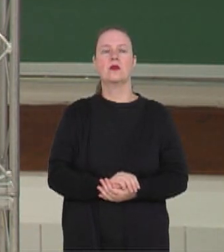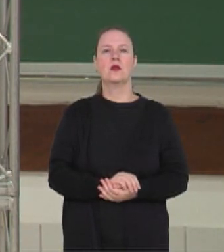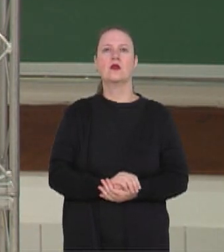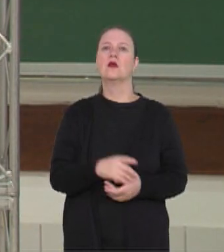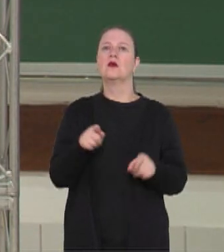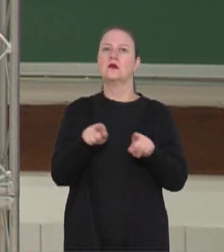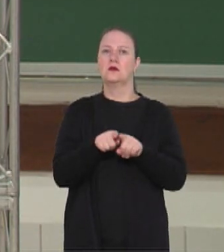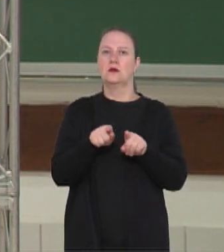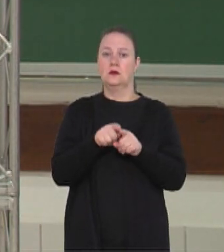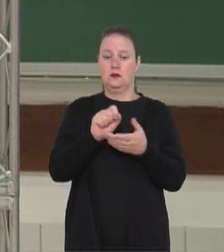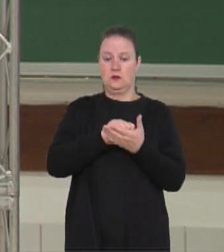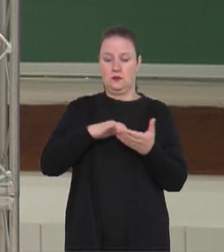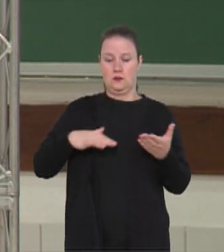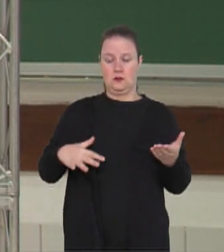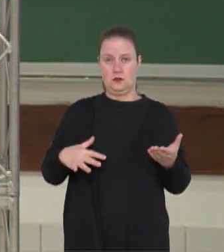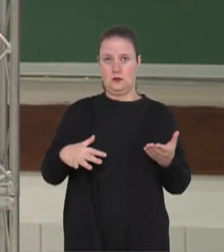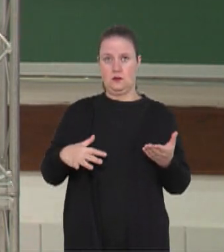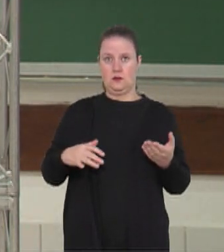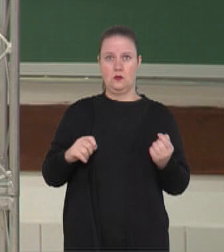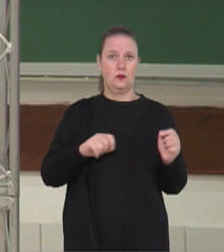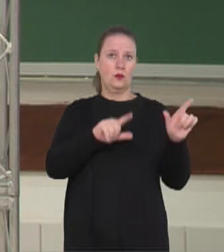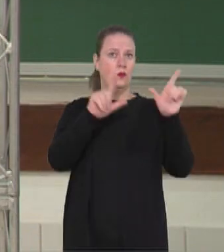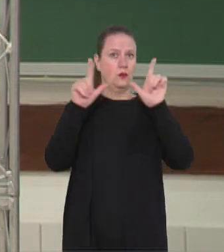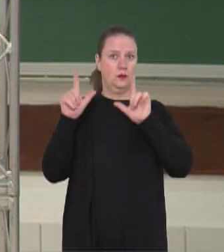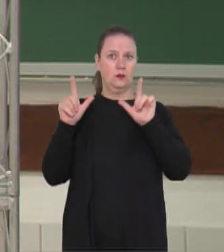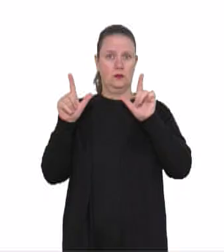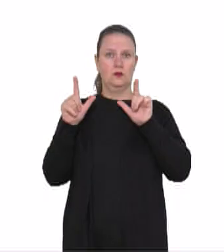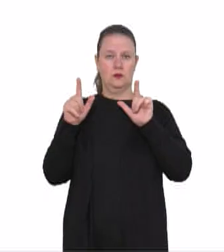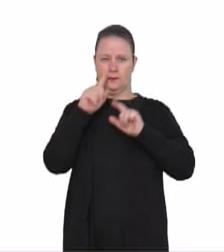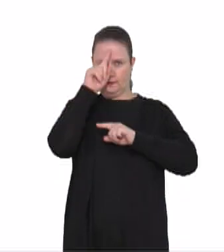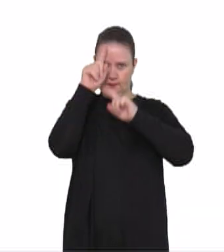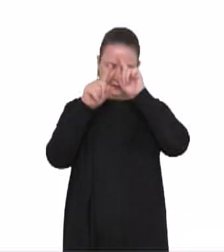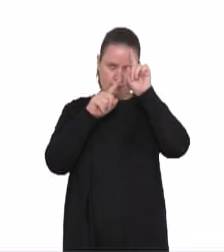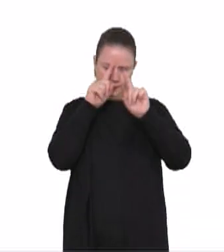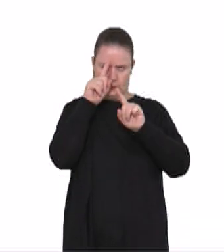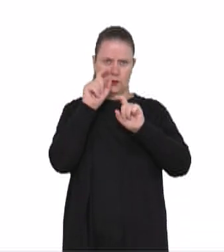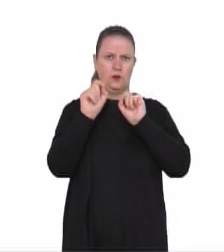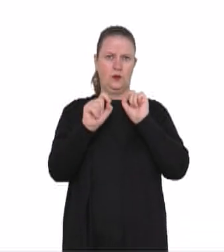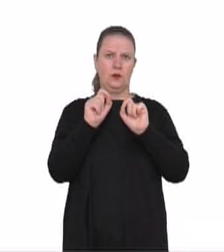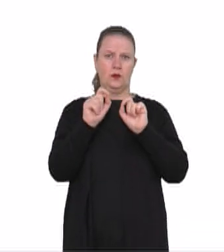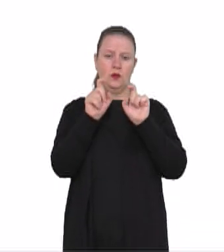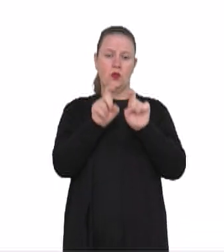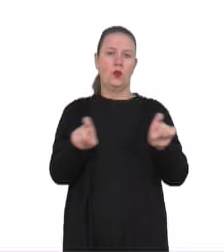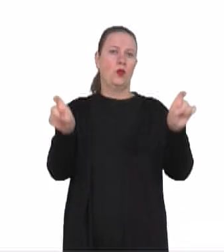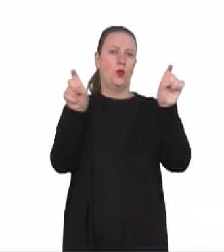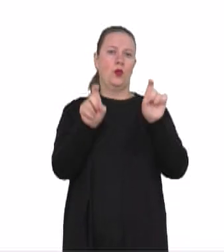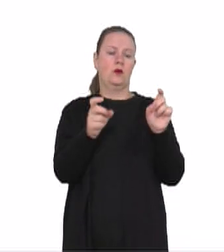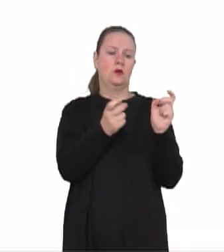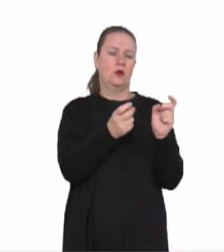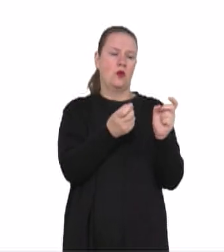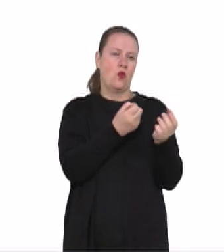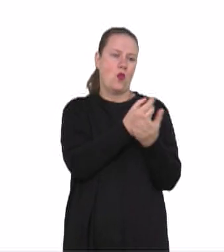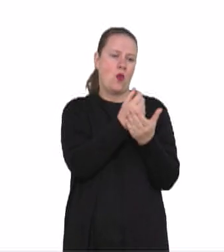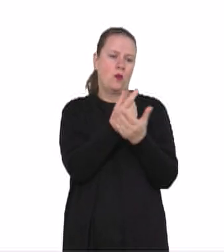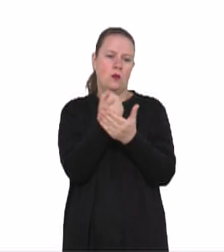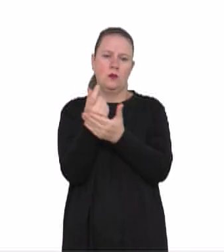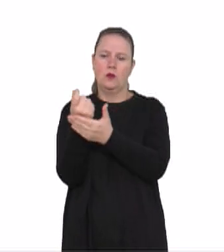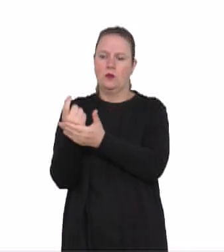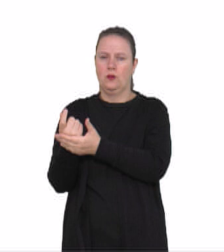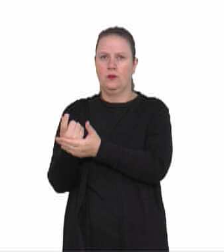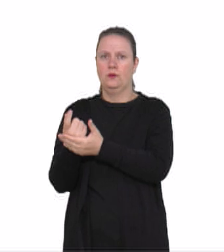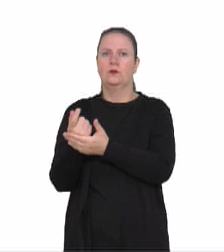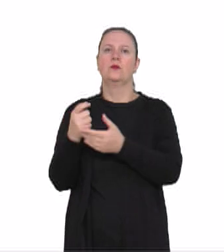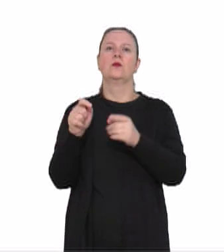última atividade aqui sobre os fatos e dicas ecológicas é sobre shopping, sobre compras, e diz assim: